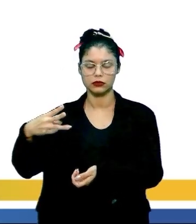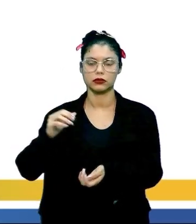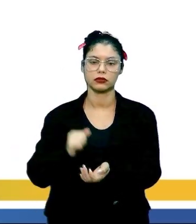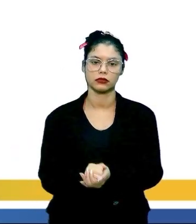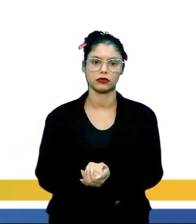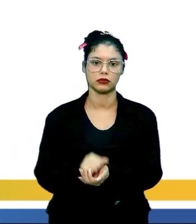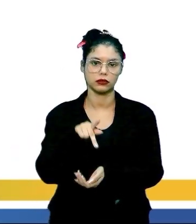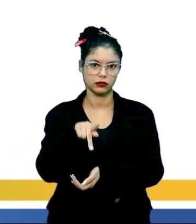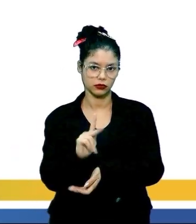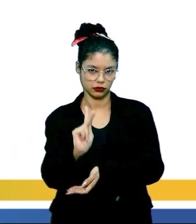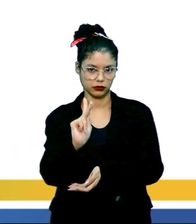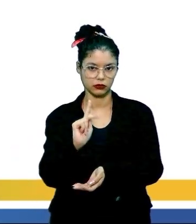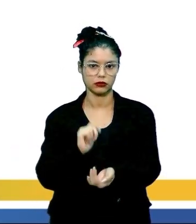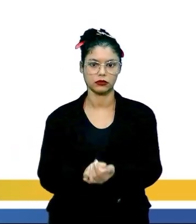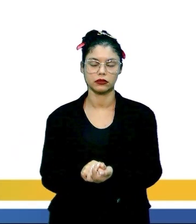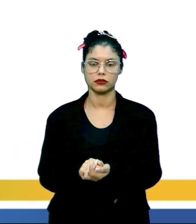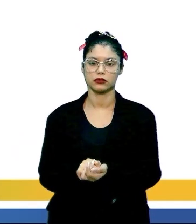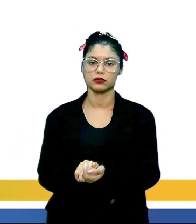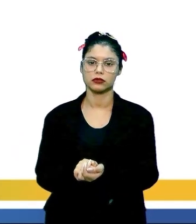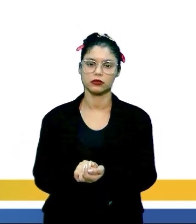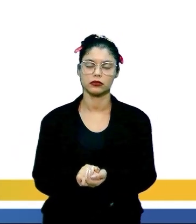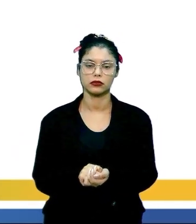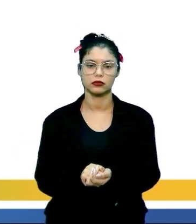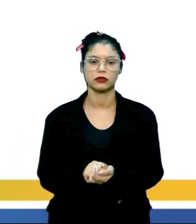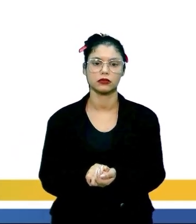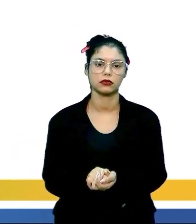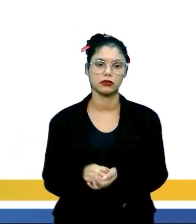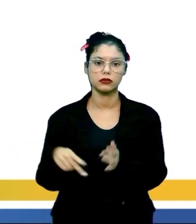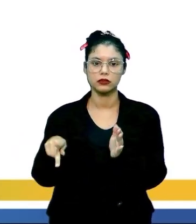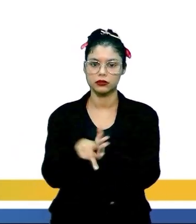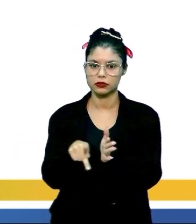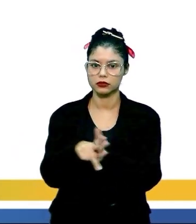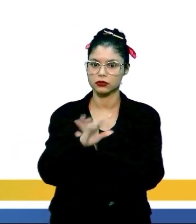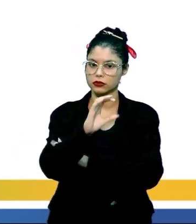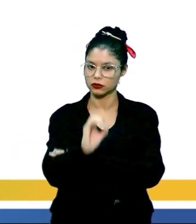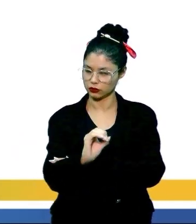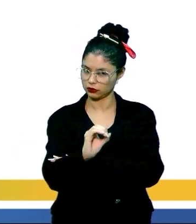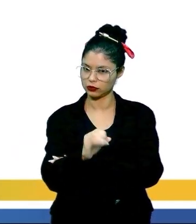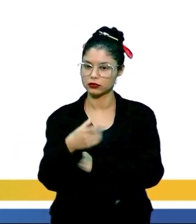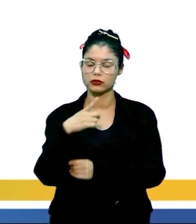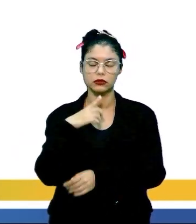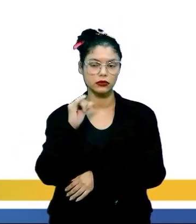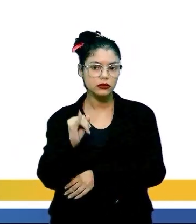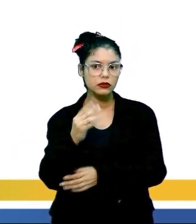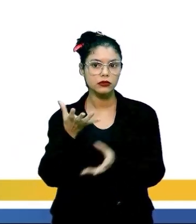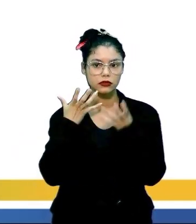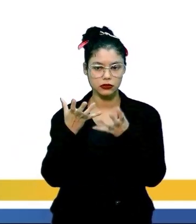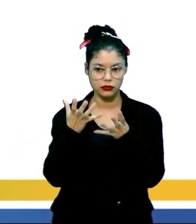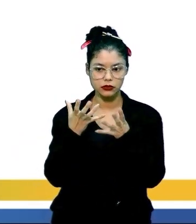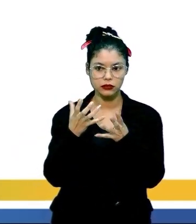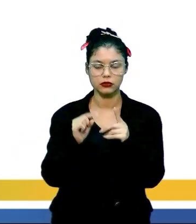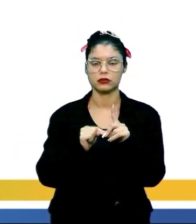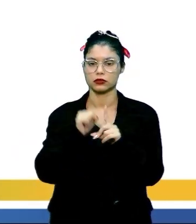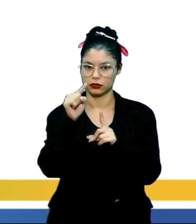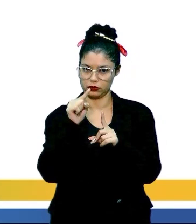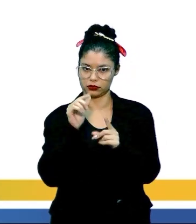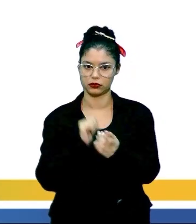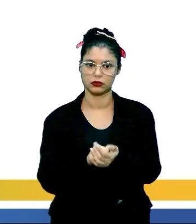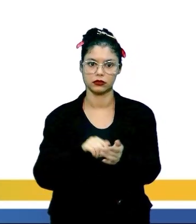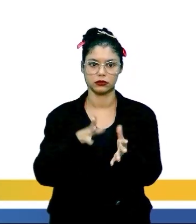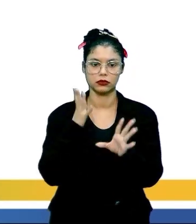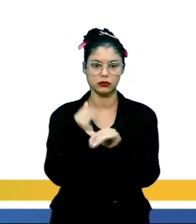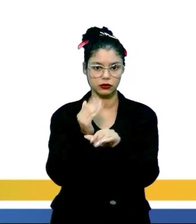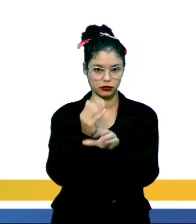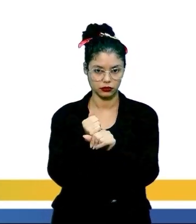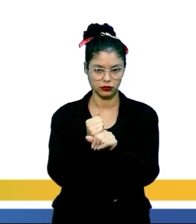na escala Kelvin. Então, na temperatura absoluta, né, 0 Kelvin, se eu quiser ter essa temperatura, basta